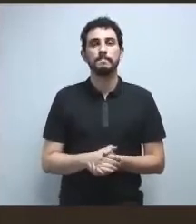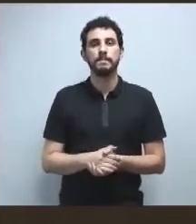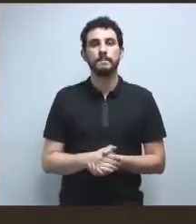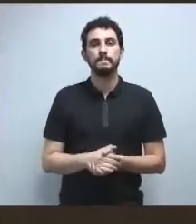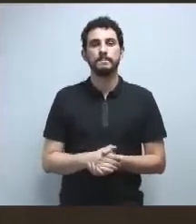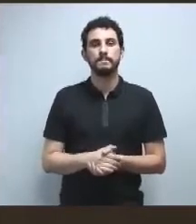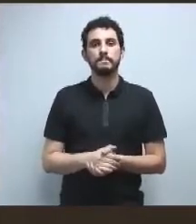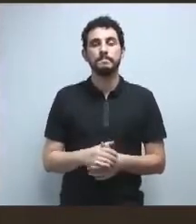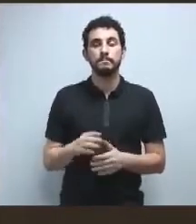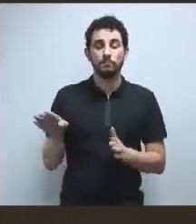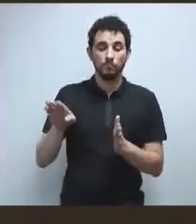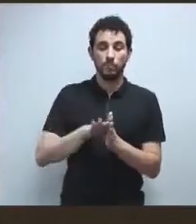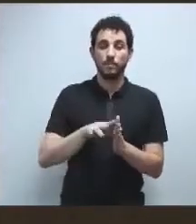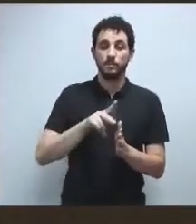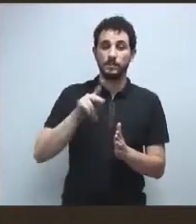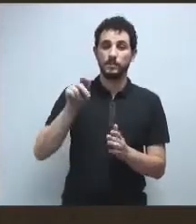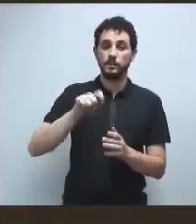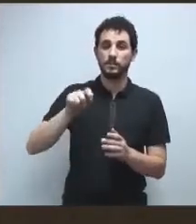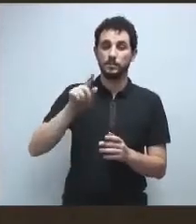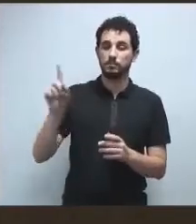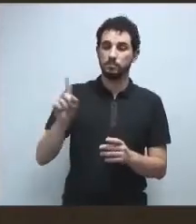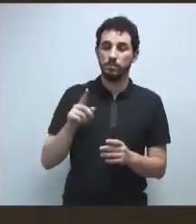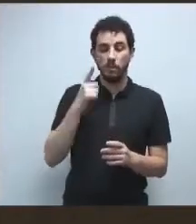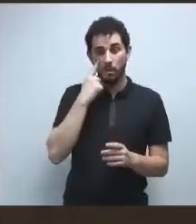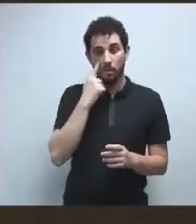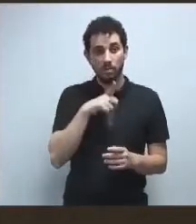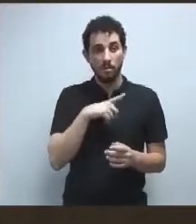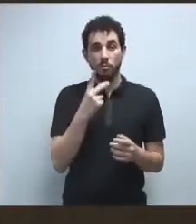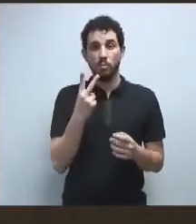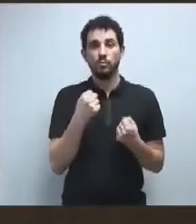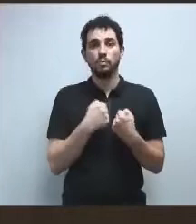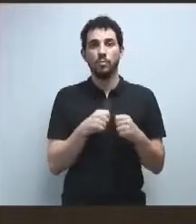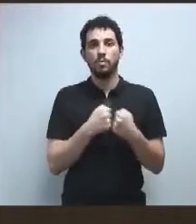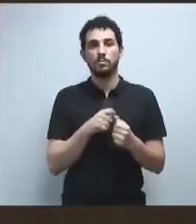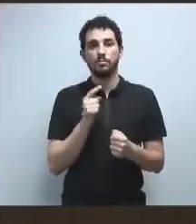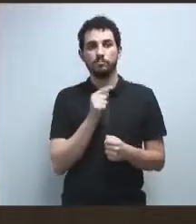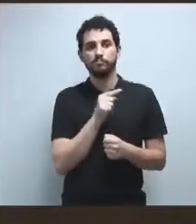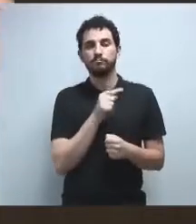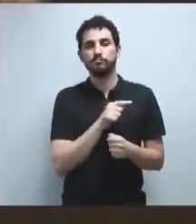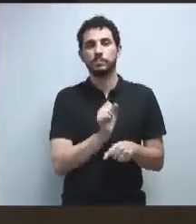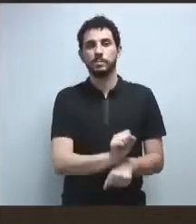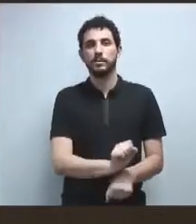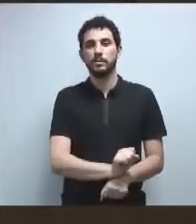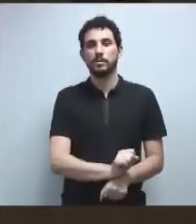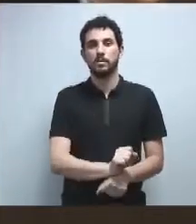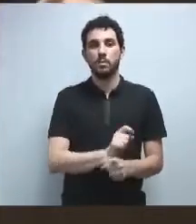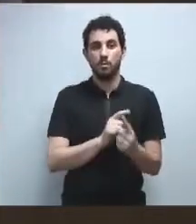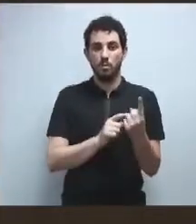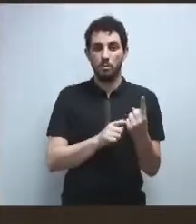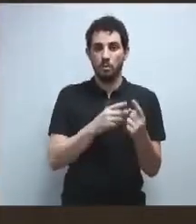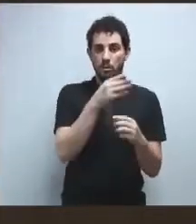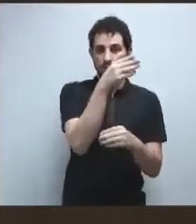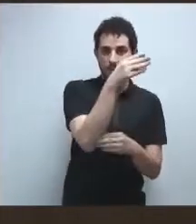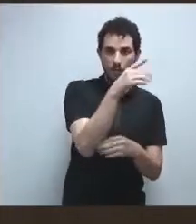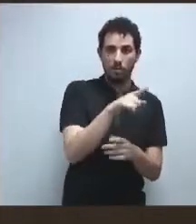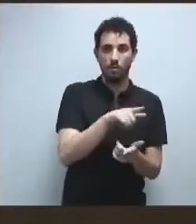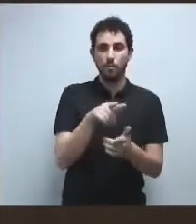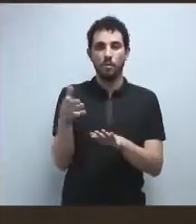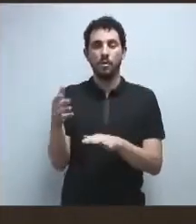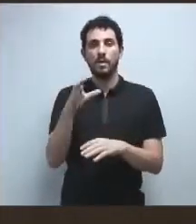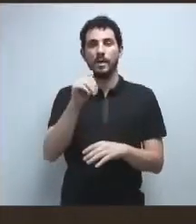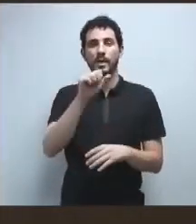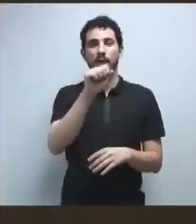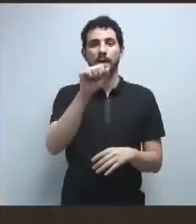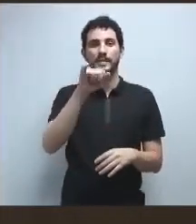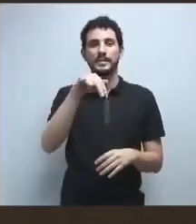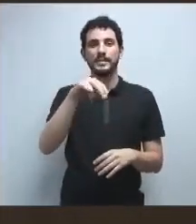presidente da associação falou olha nós temos dois ônibus esperando um ônibus vai poder o outro vai casino